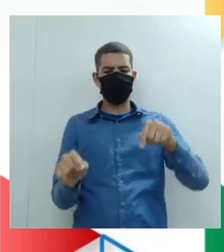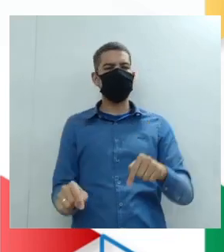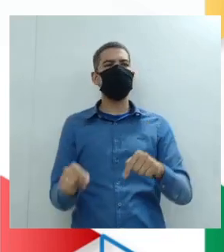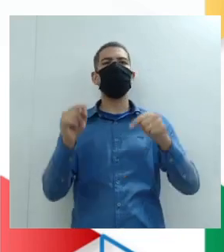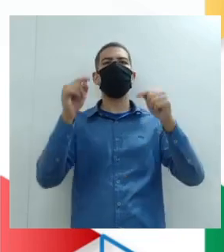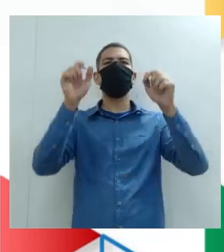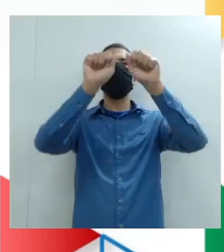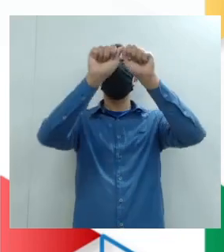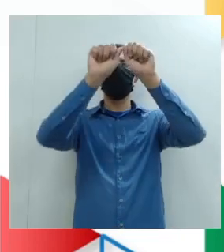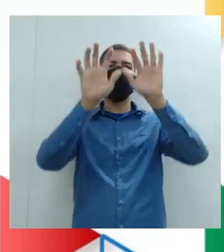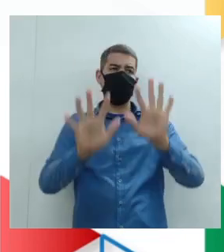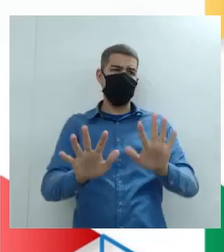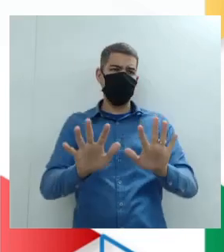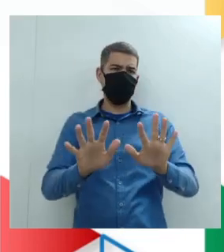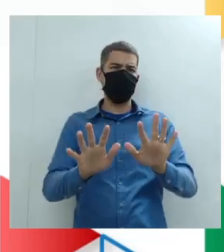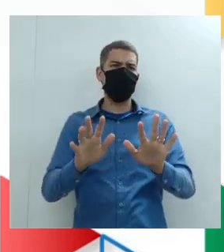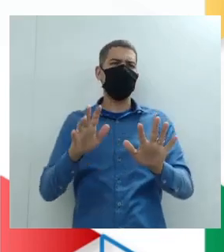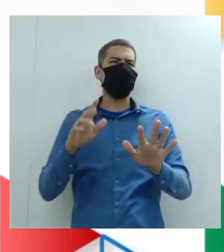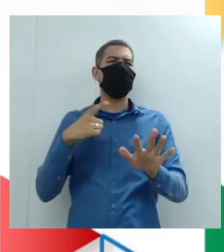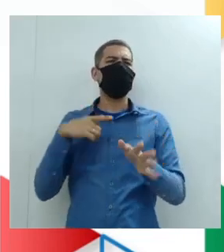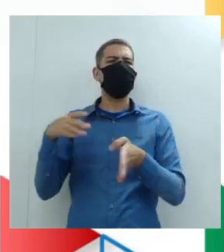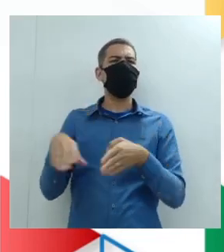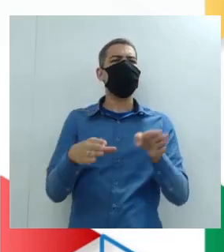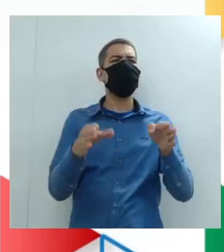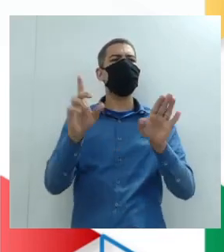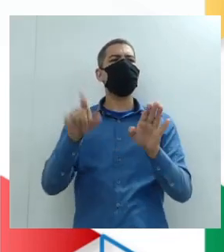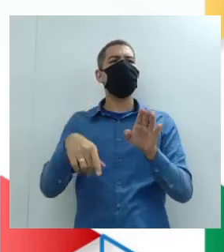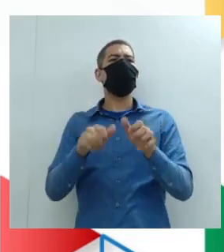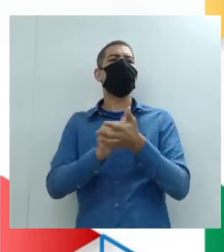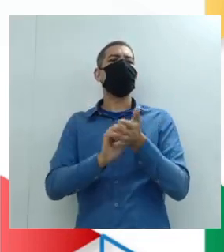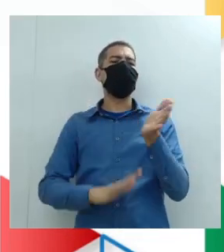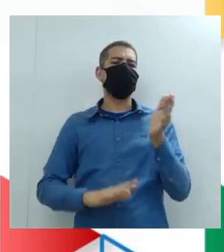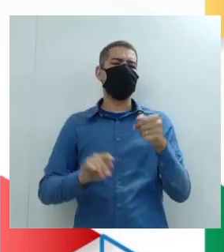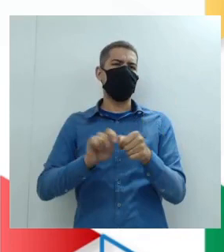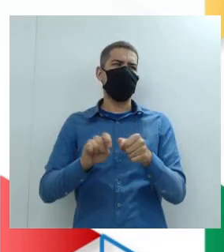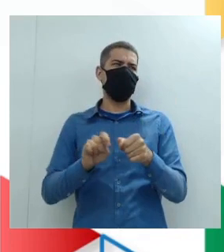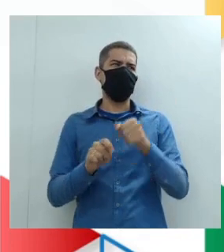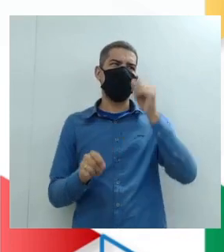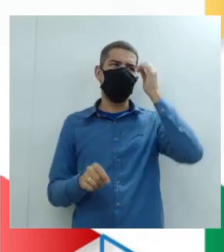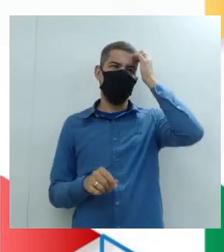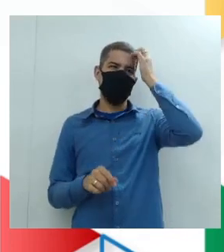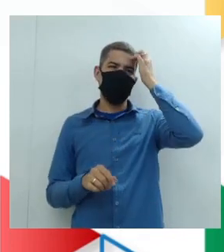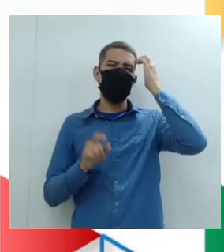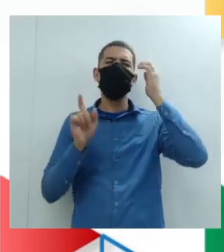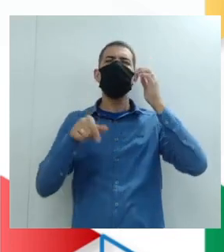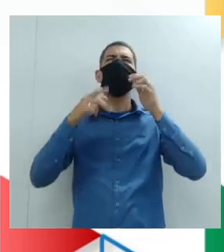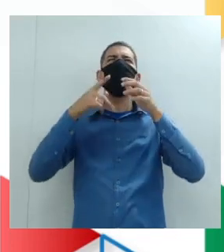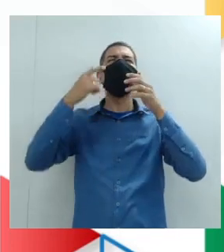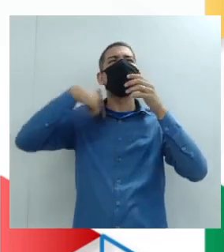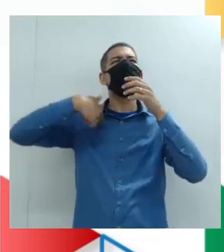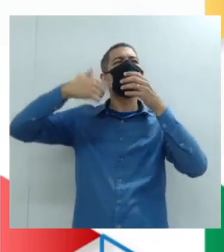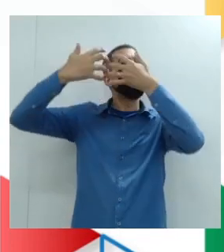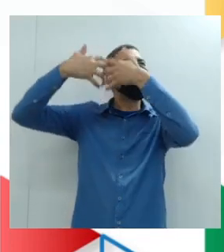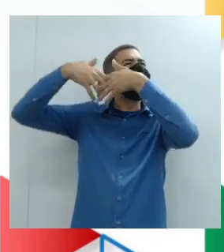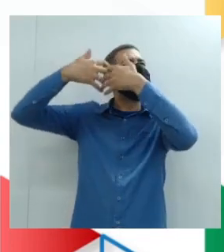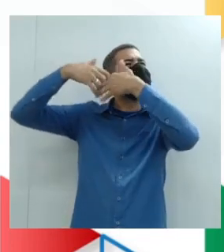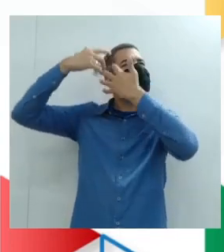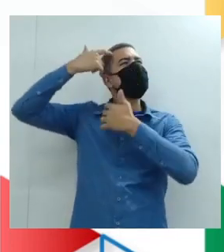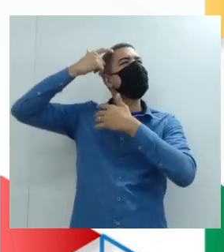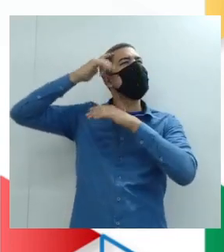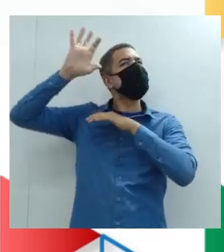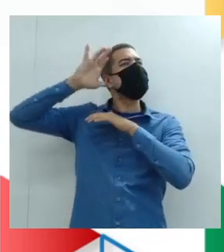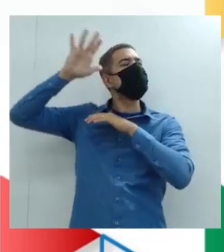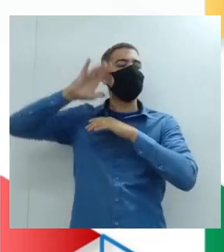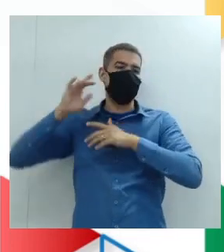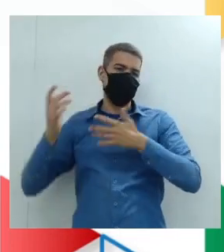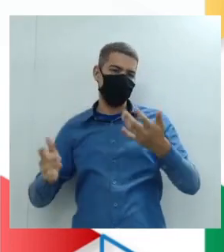de identificar o fluxo que as atividades acontecem. É como um mapa mental. Se liga aí e vai pesquisar um pouco sobre isso que